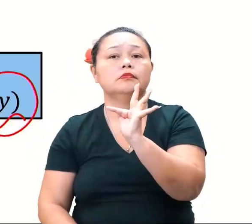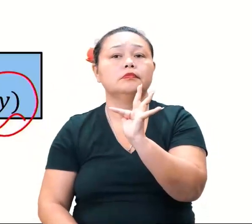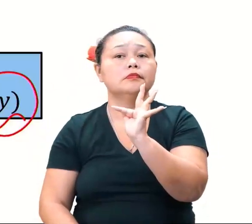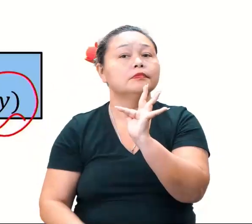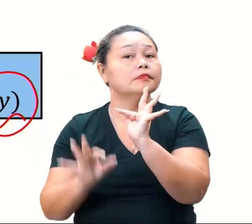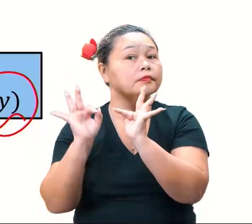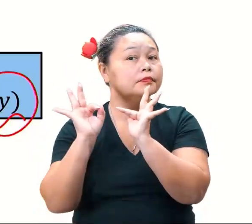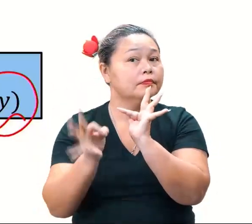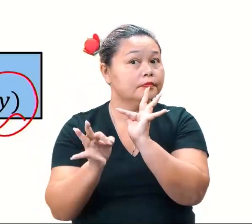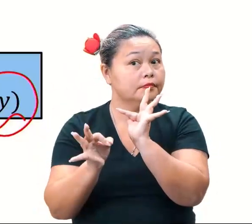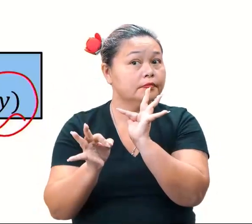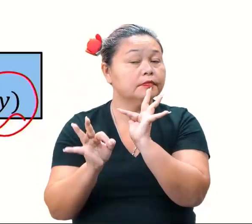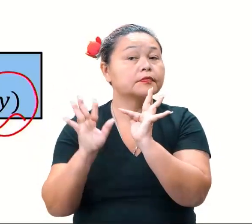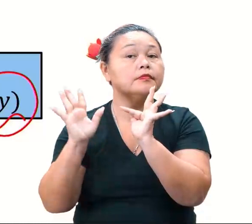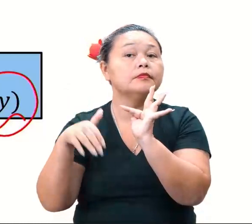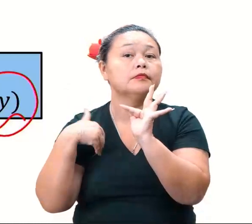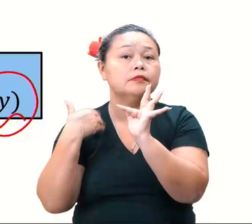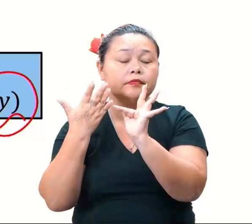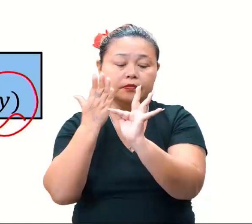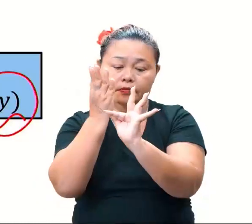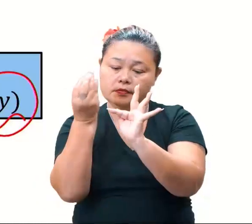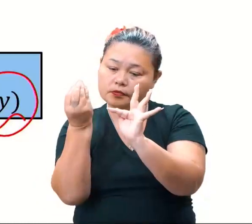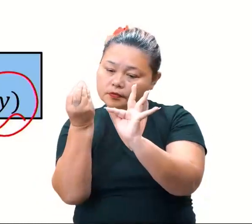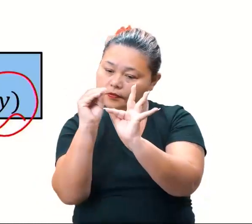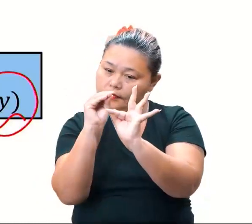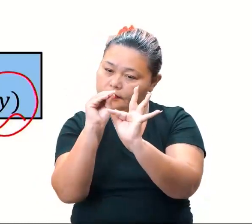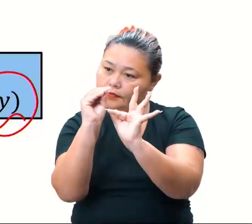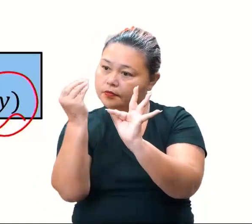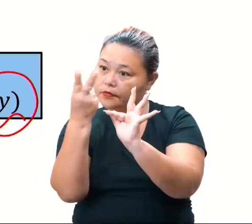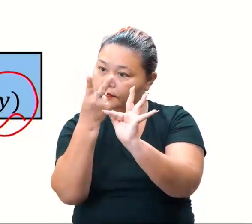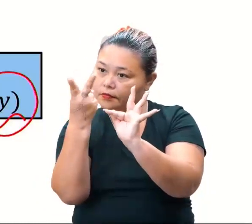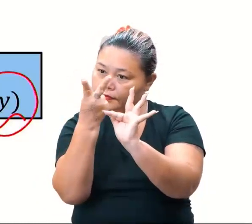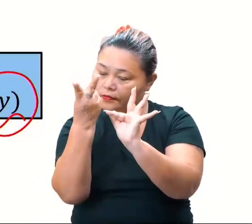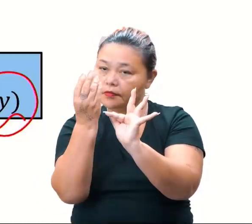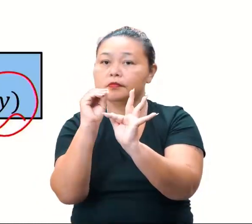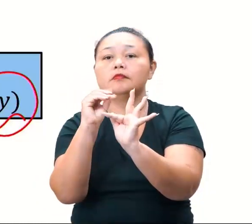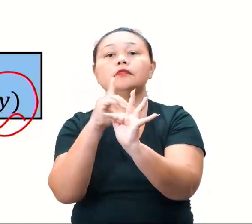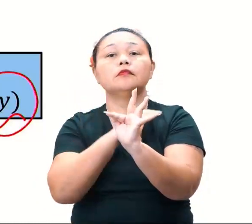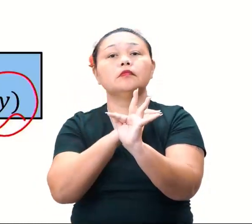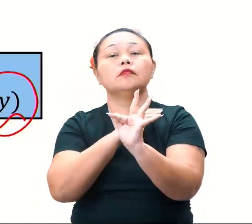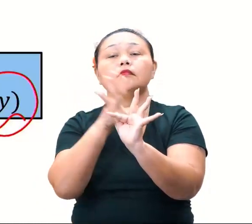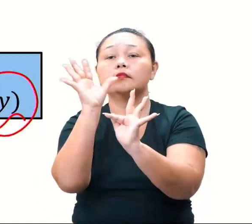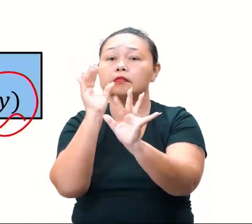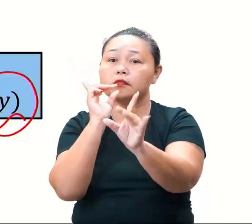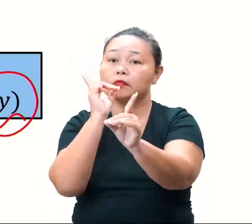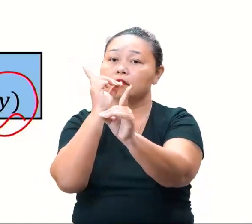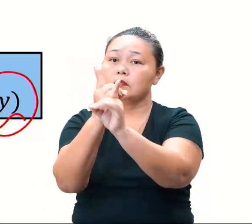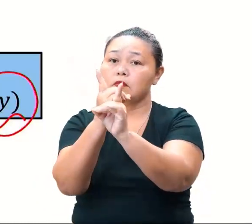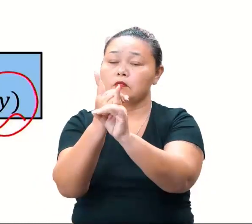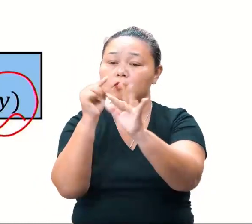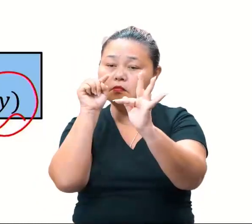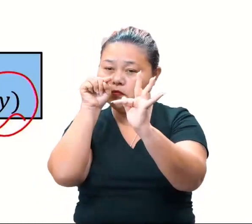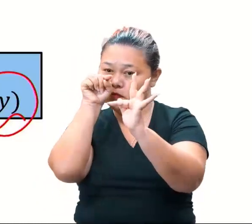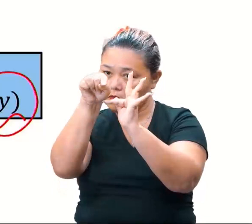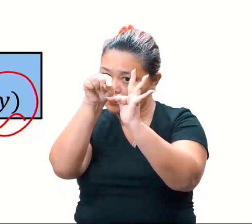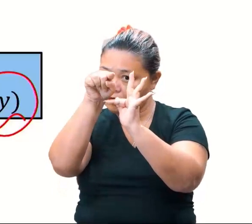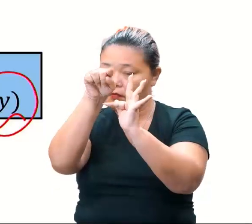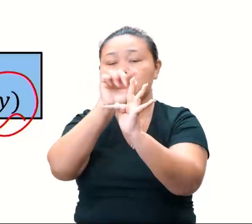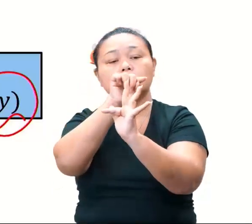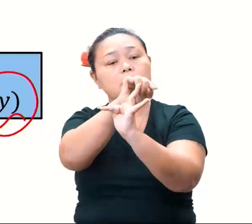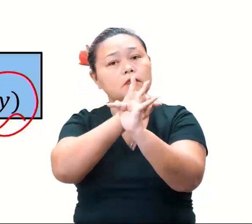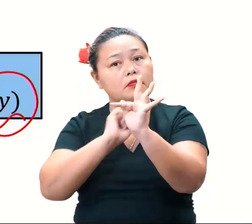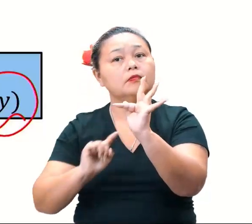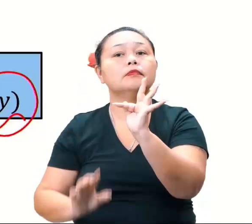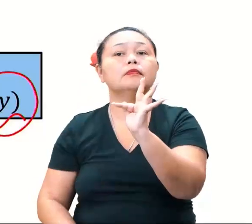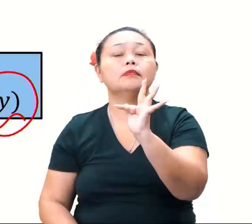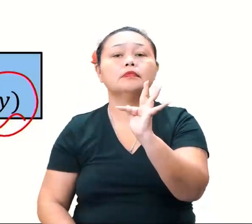Beleza. Então, quando você montar o parzinho, aí é que você tem como localizar um ponto no gráfico, tá? Verdade.